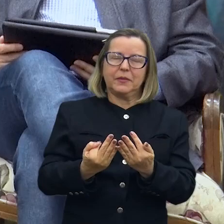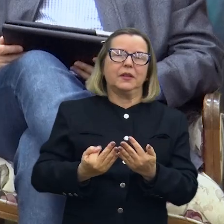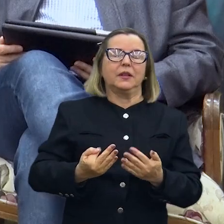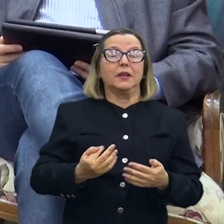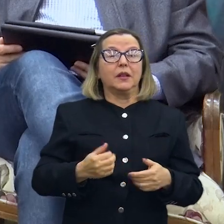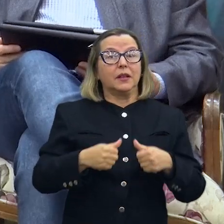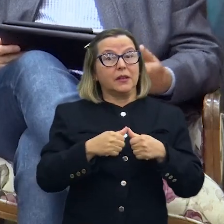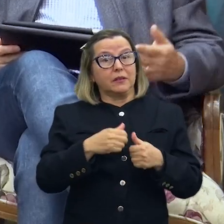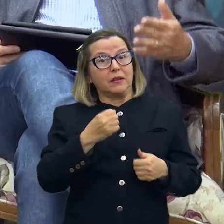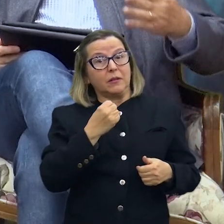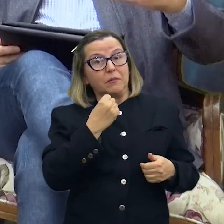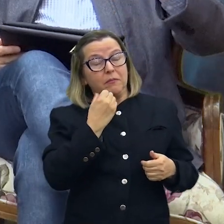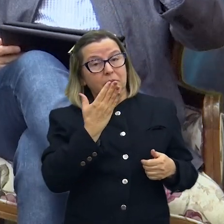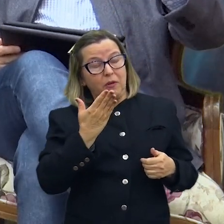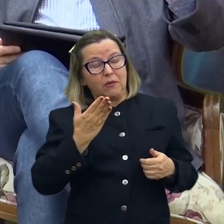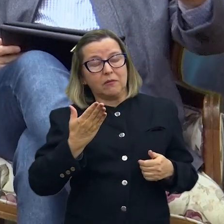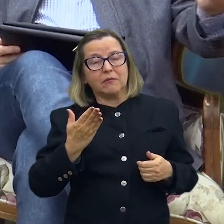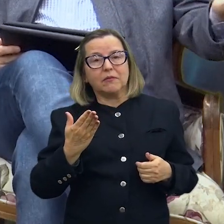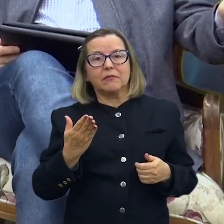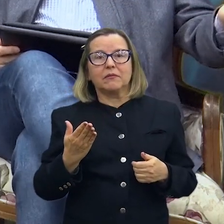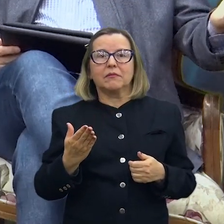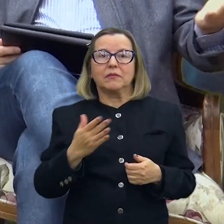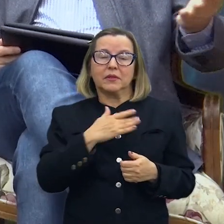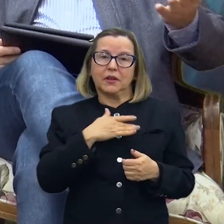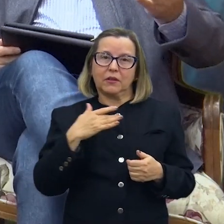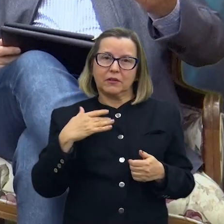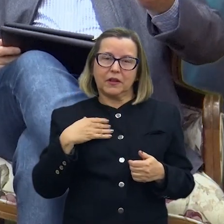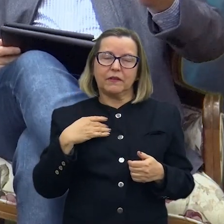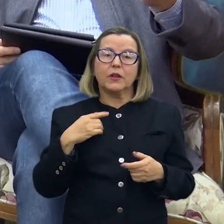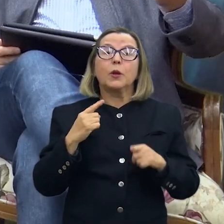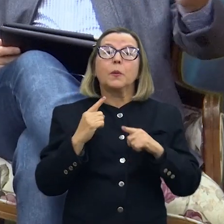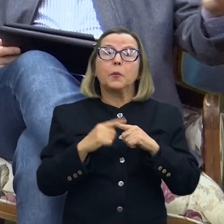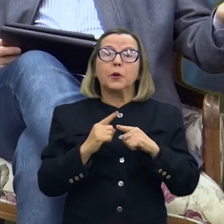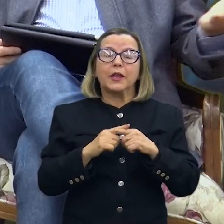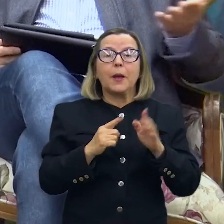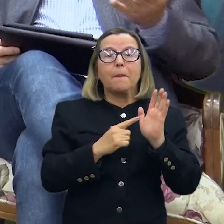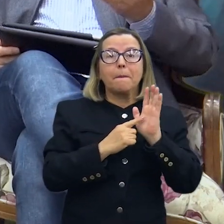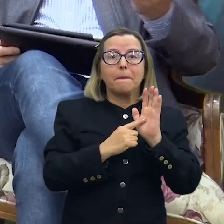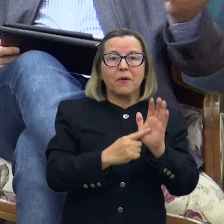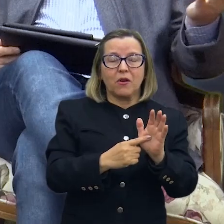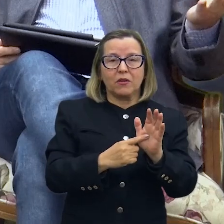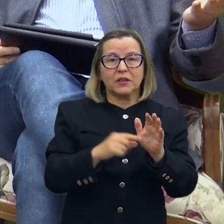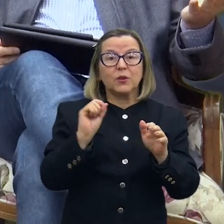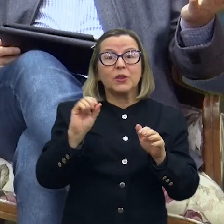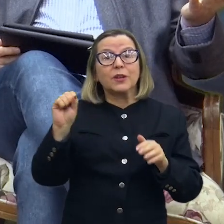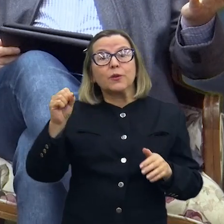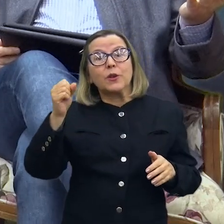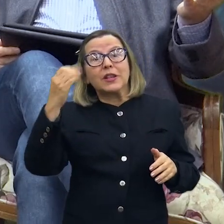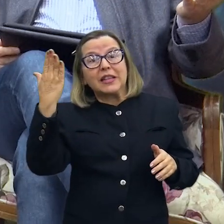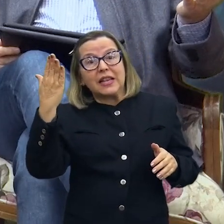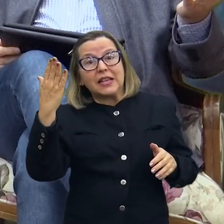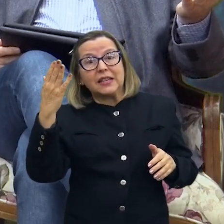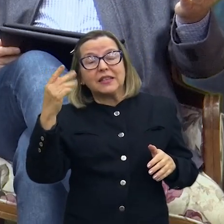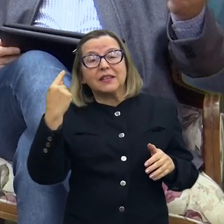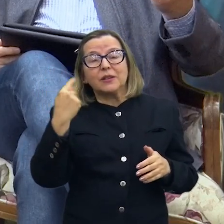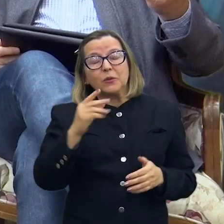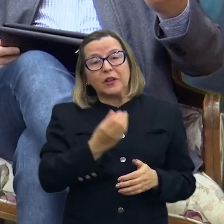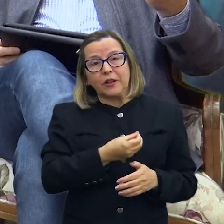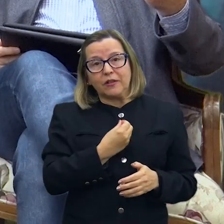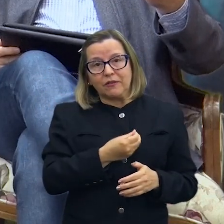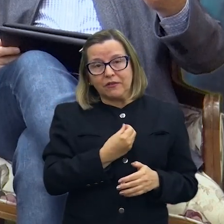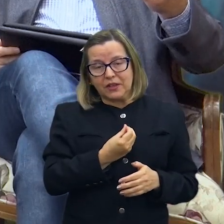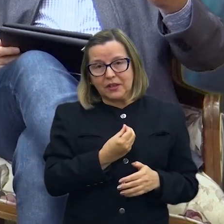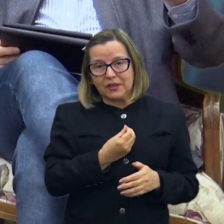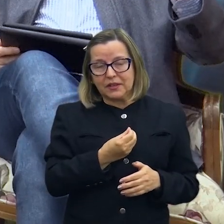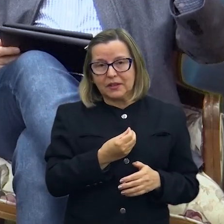bom, Salutar. porque é salutar, porque você apresenta aquilo que está acontecendo na tua